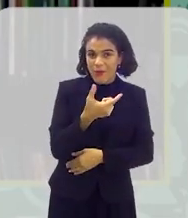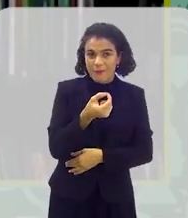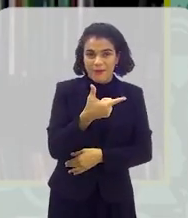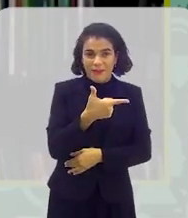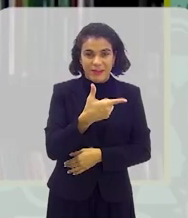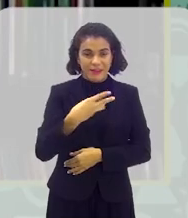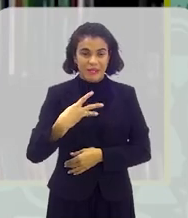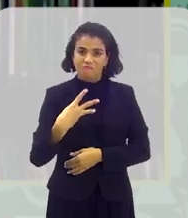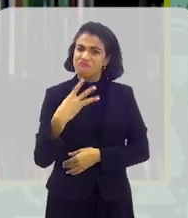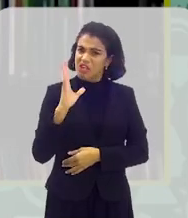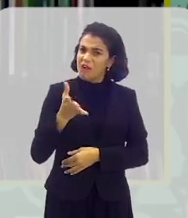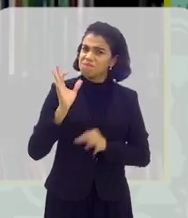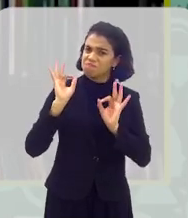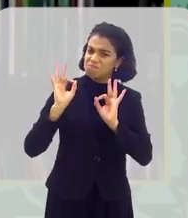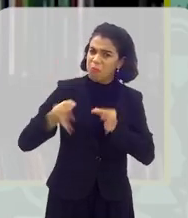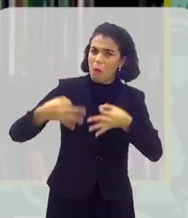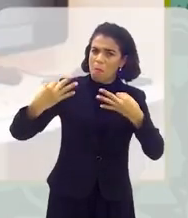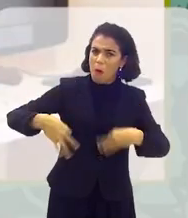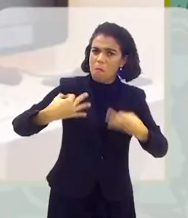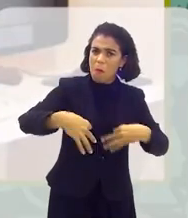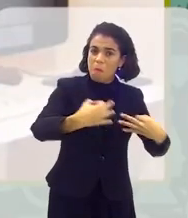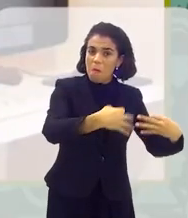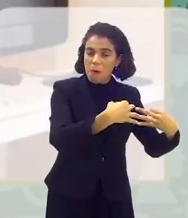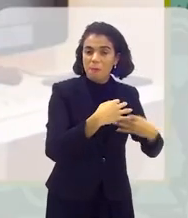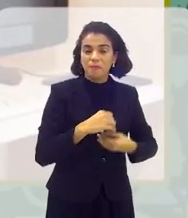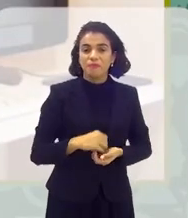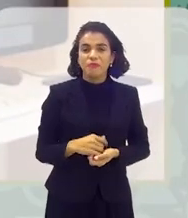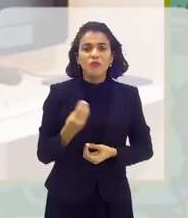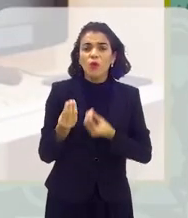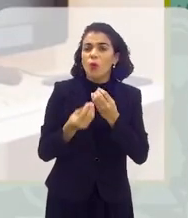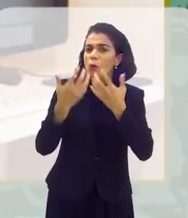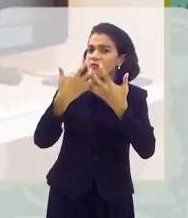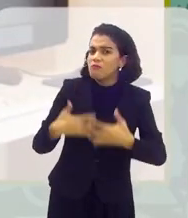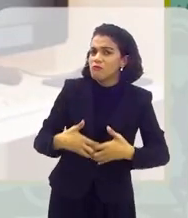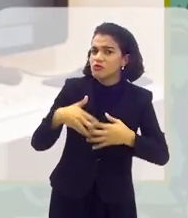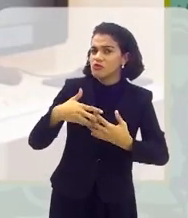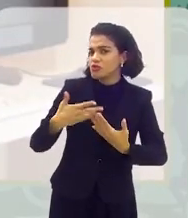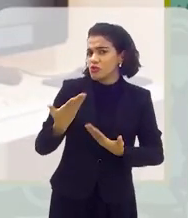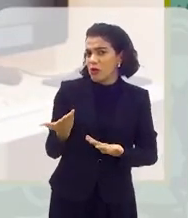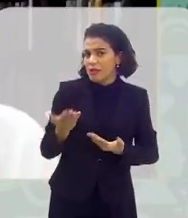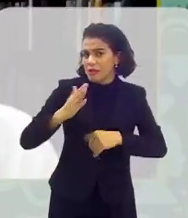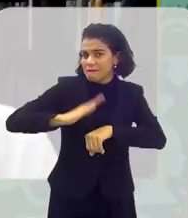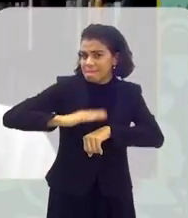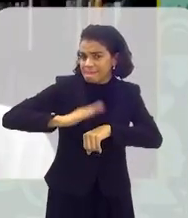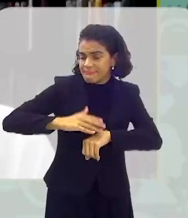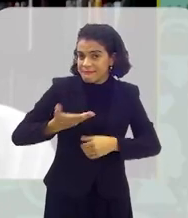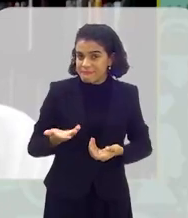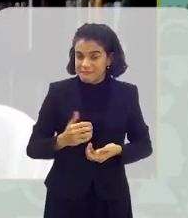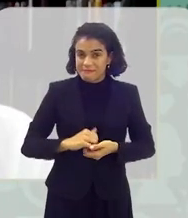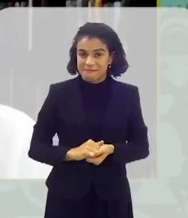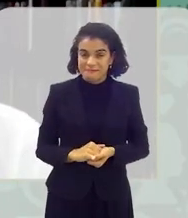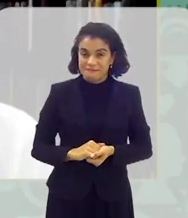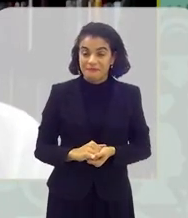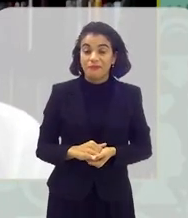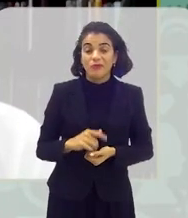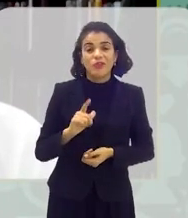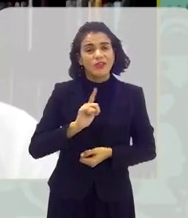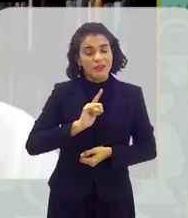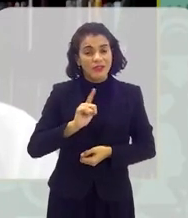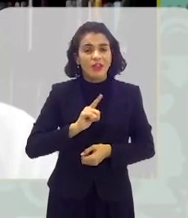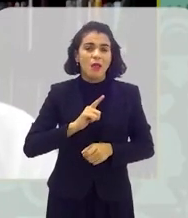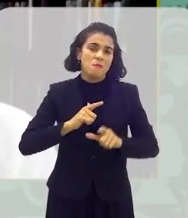2023 está dando muito certo como que funciona na prática né para esses estudantes Luiz